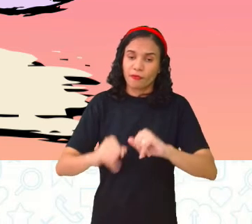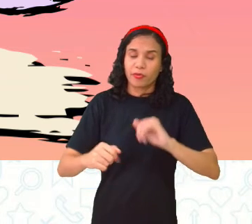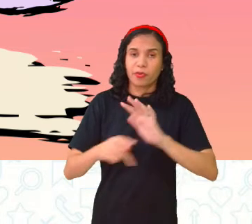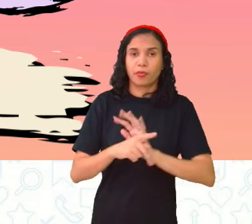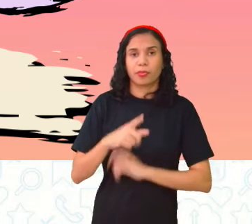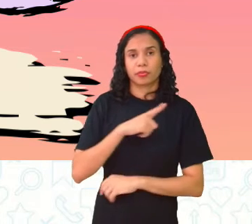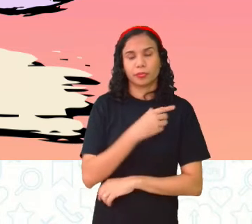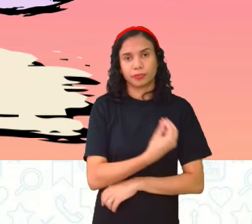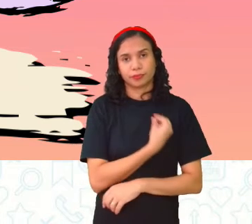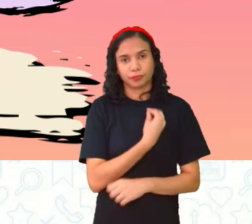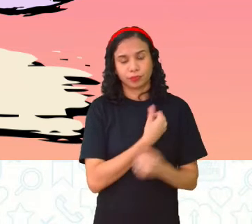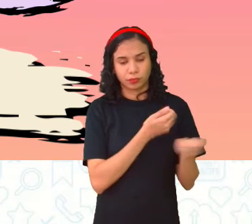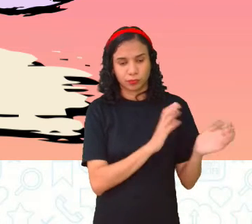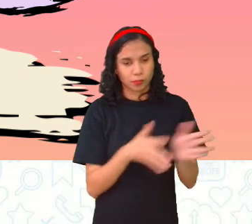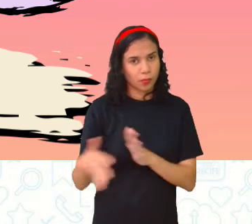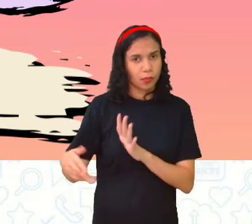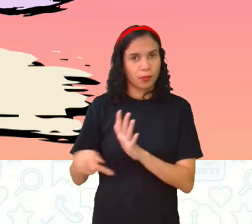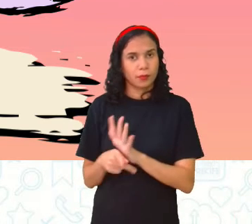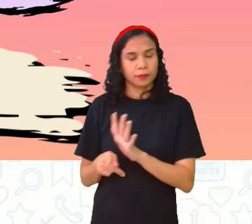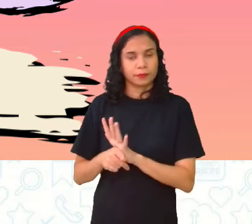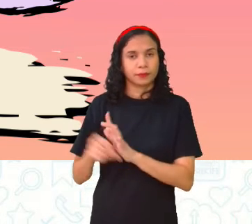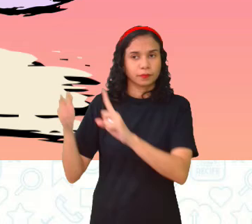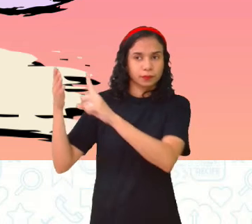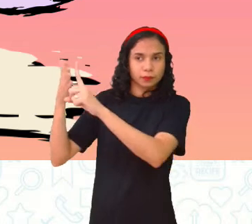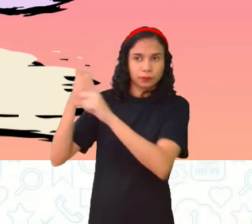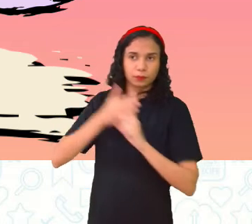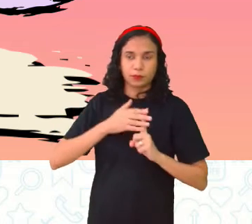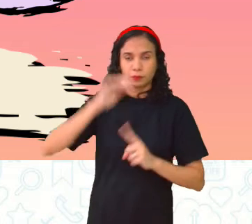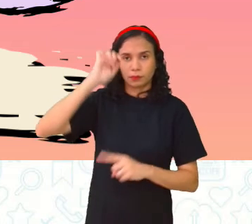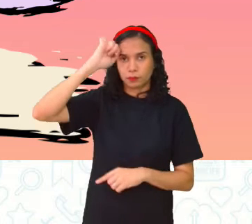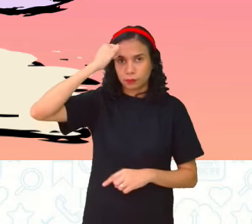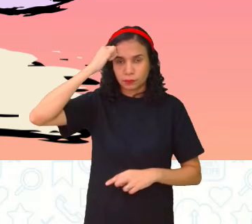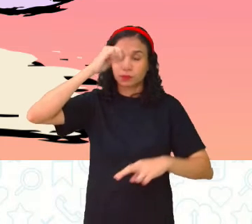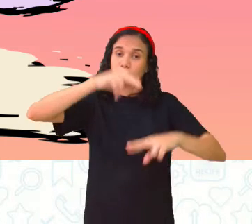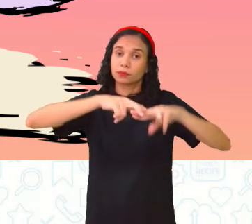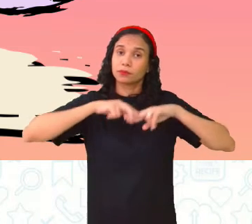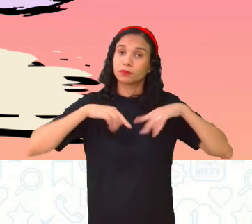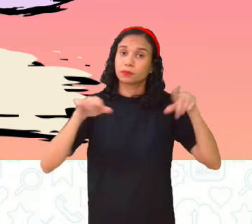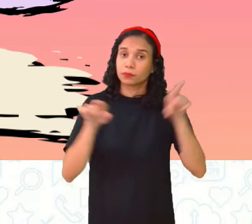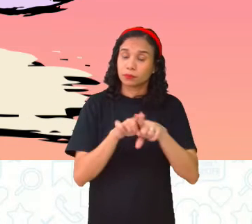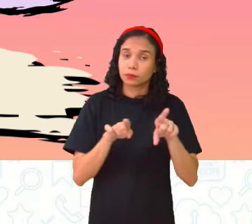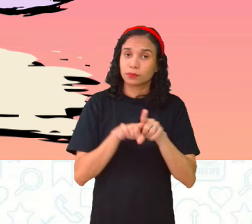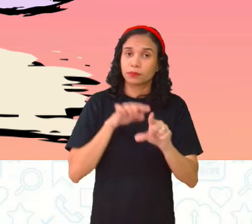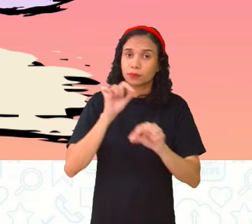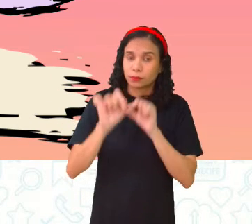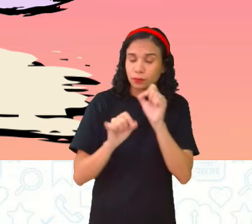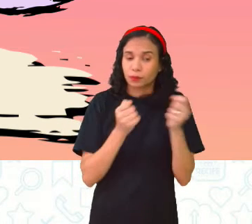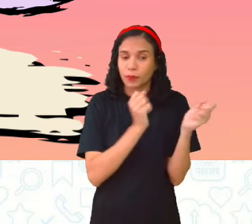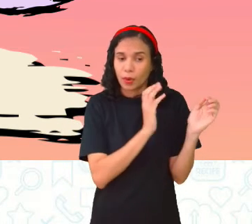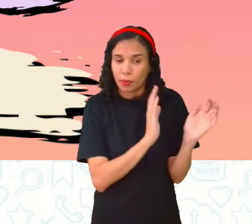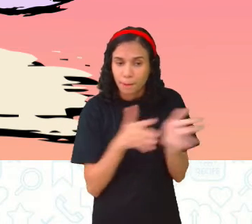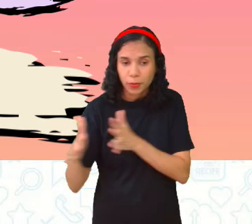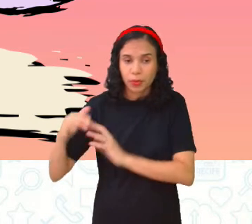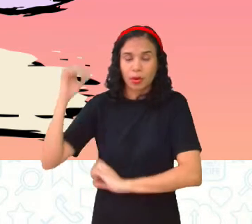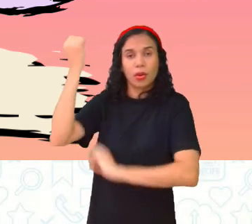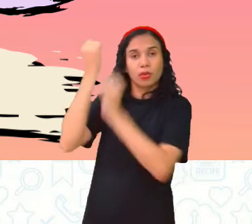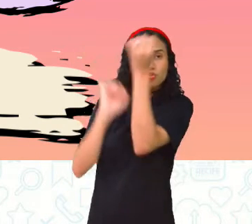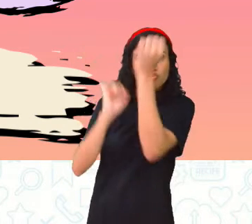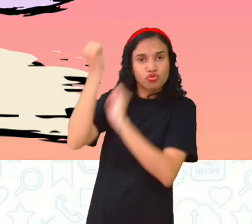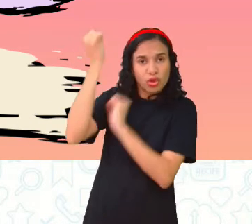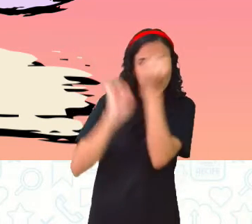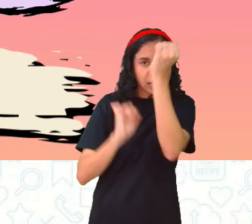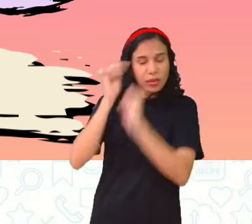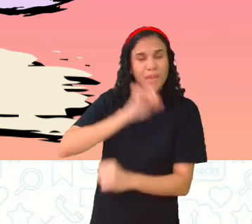né, ao processo aí do tráfico negreiros. Inclusive também porque estava o processo de industrialização lá